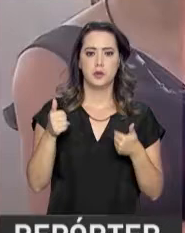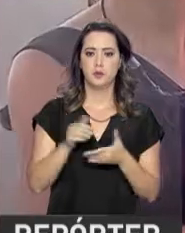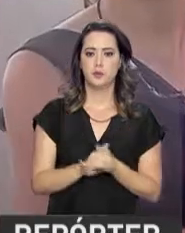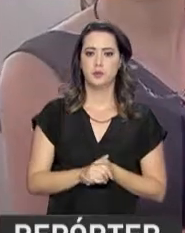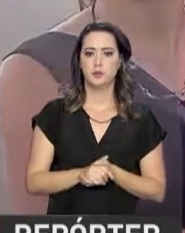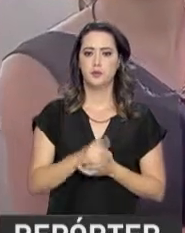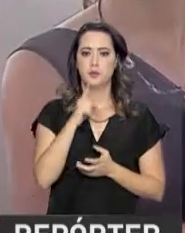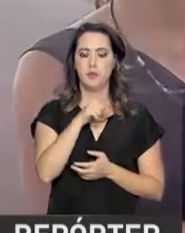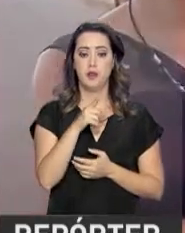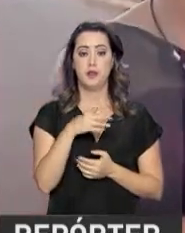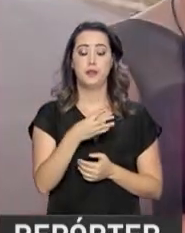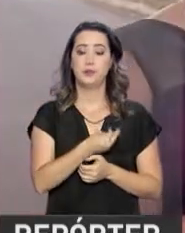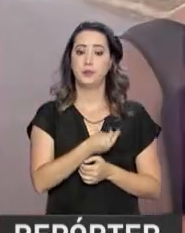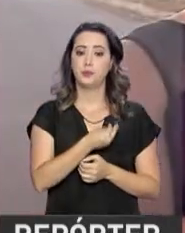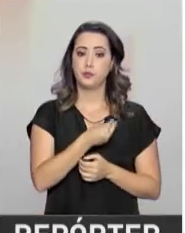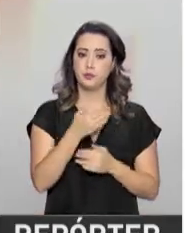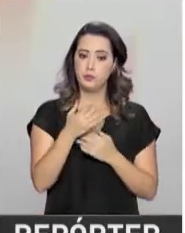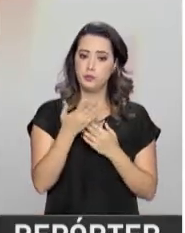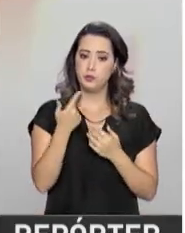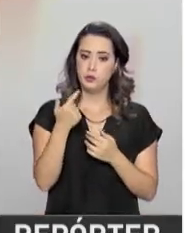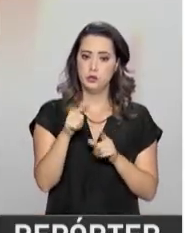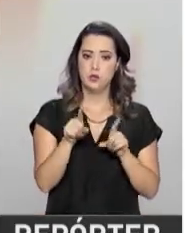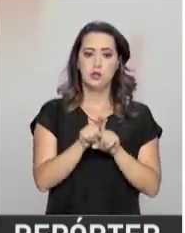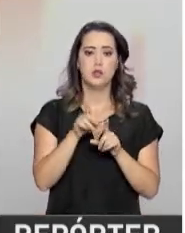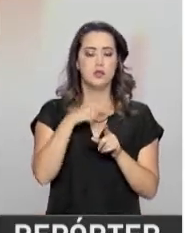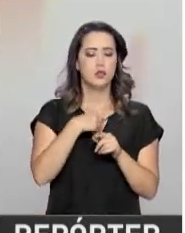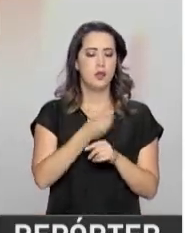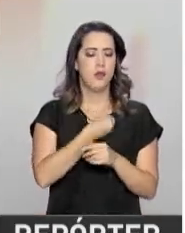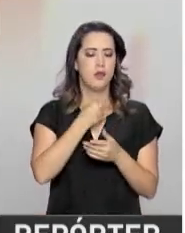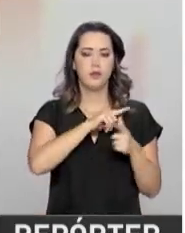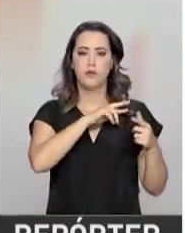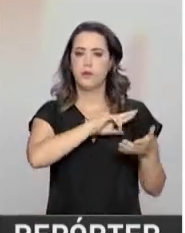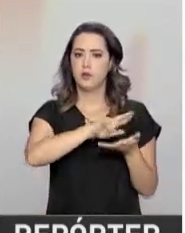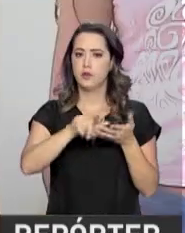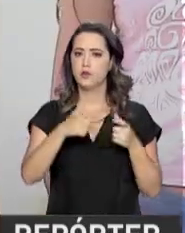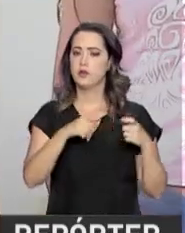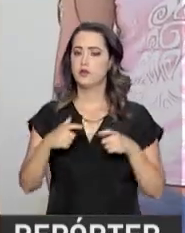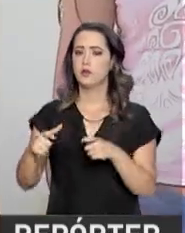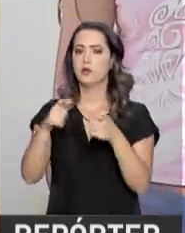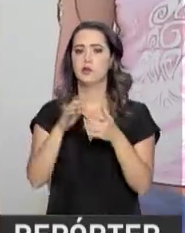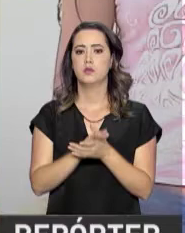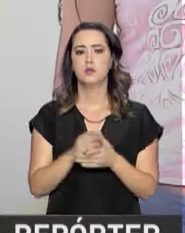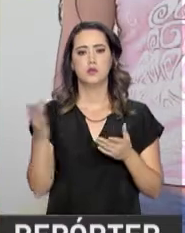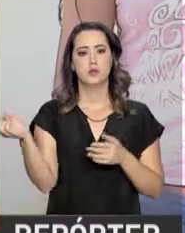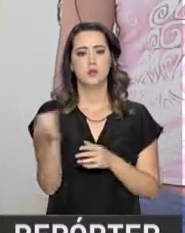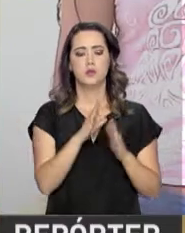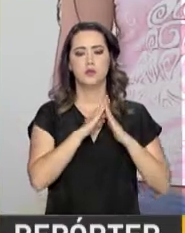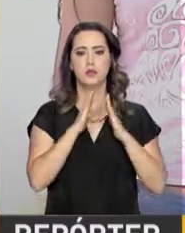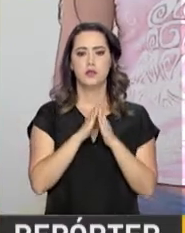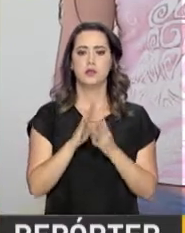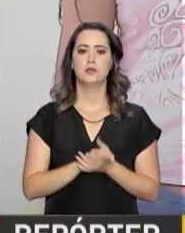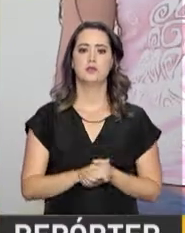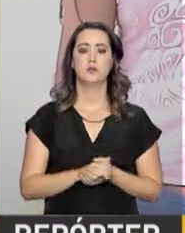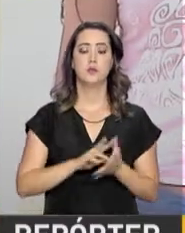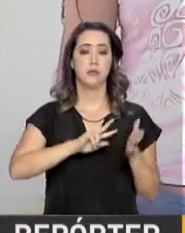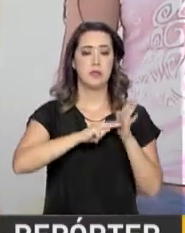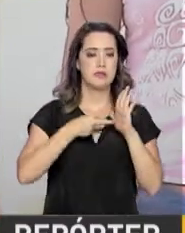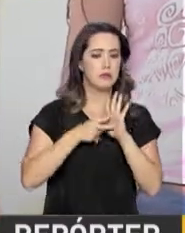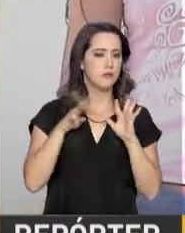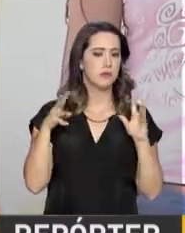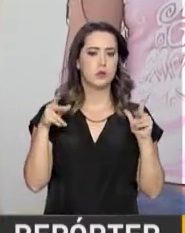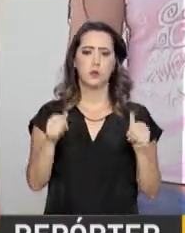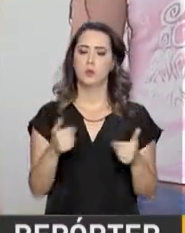que vive de bicos e já morou até debaixo de lona também ganhou um novo lar representa tudo representa